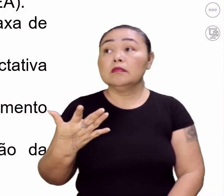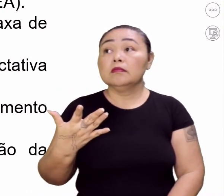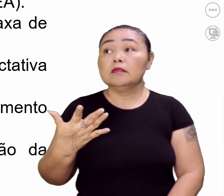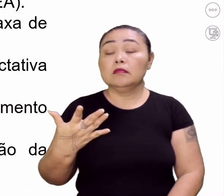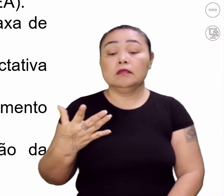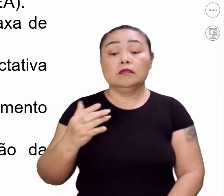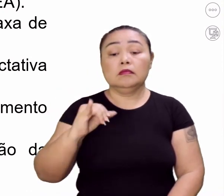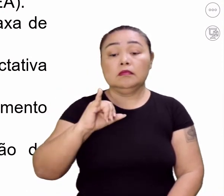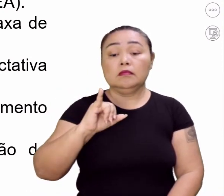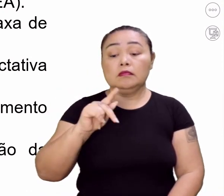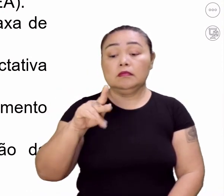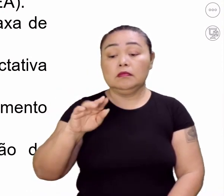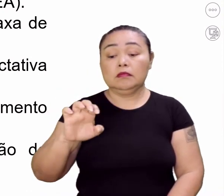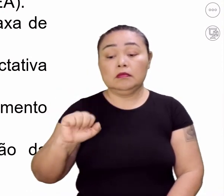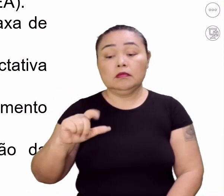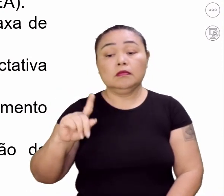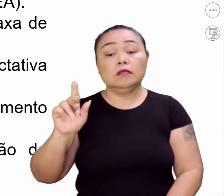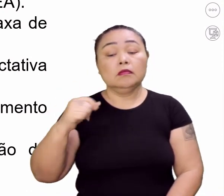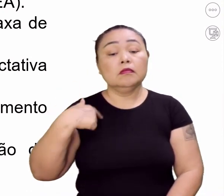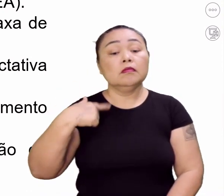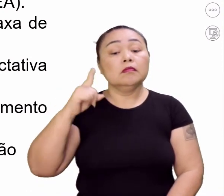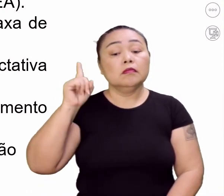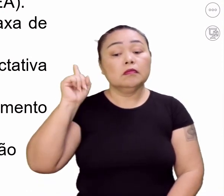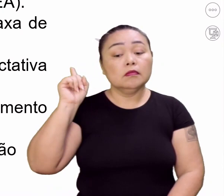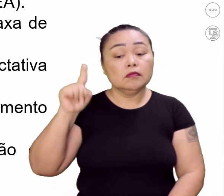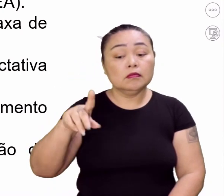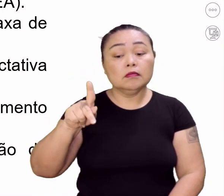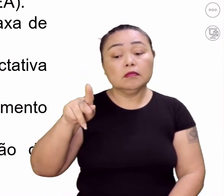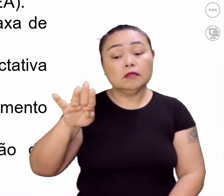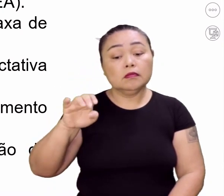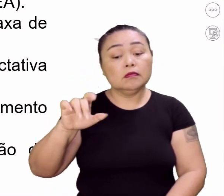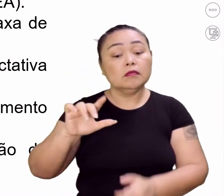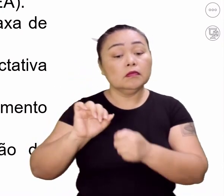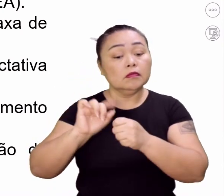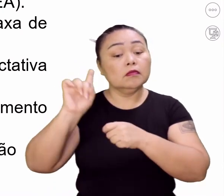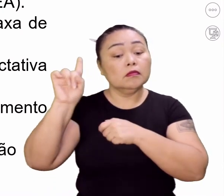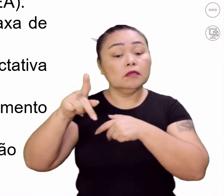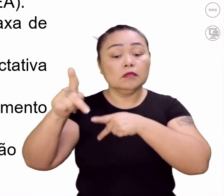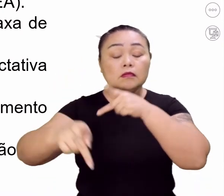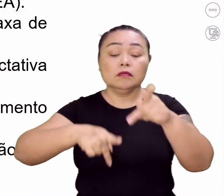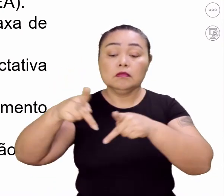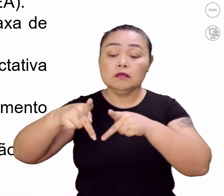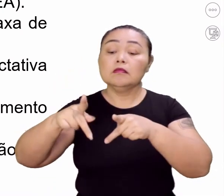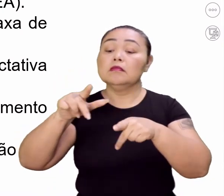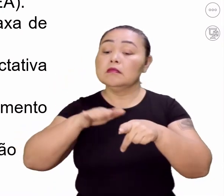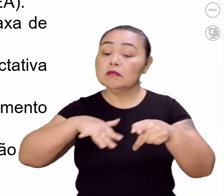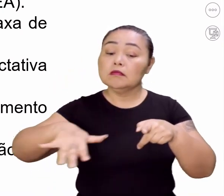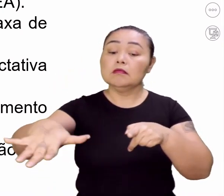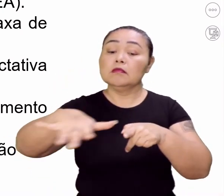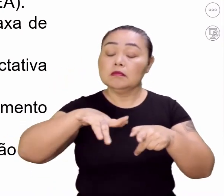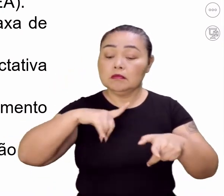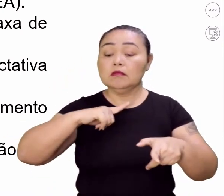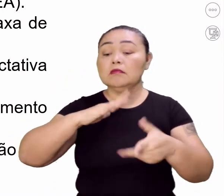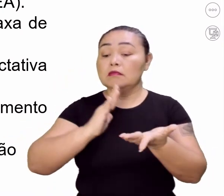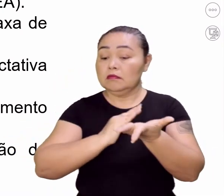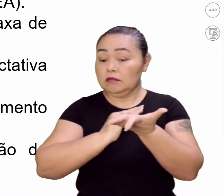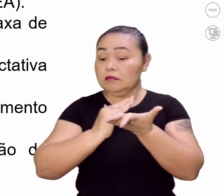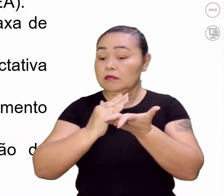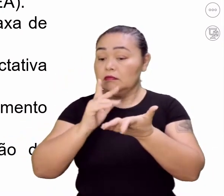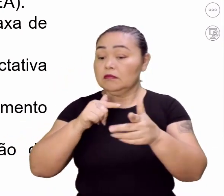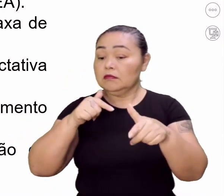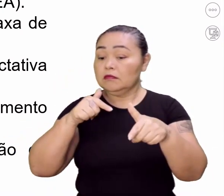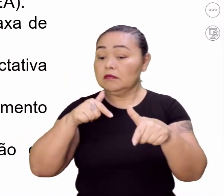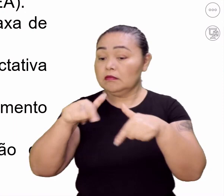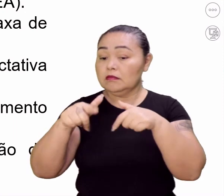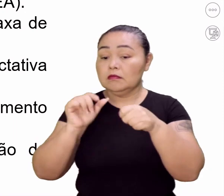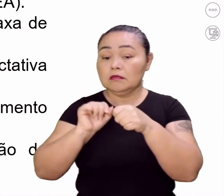a PEA, né, Rogério, é a população economicamente ativa. Se nós estamos falando que a população de idosos vai crescer,